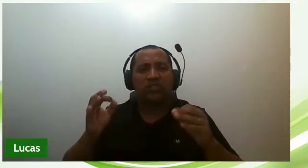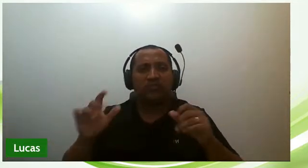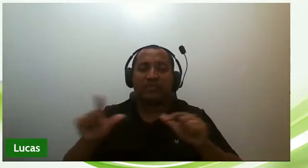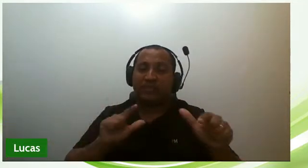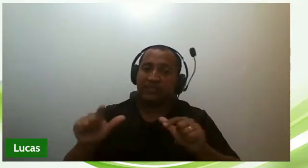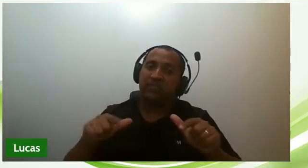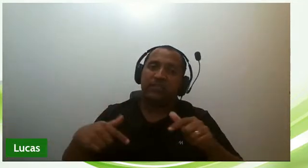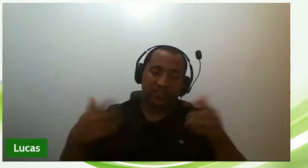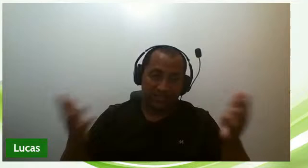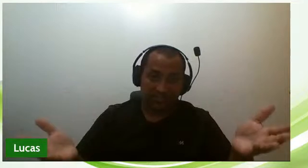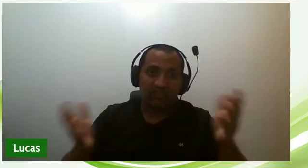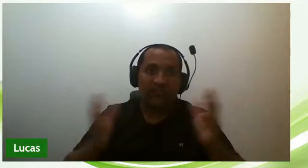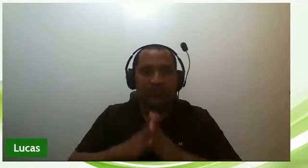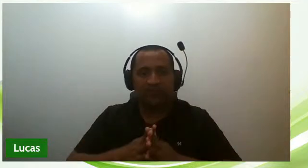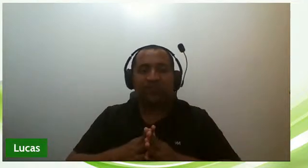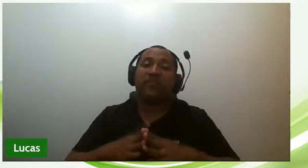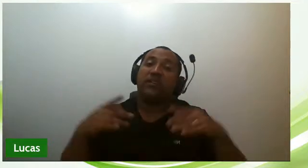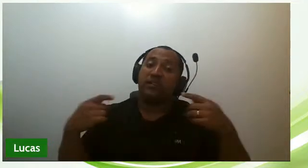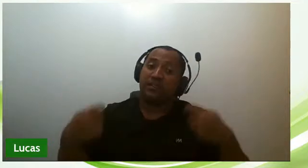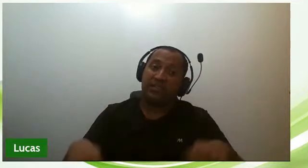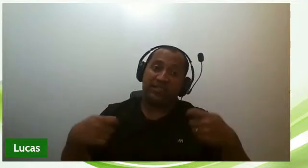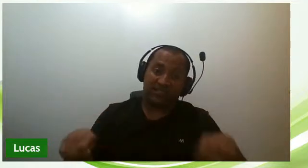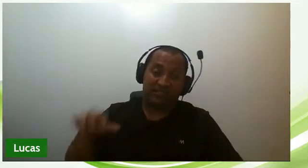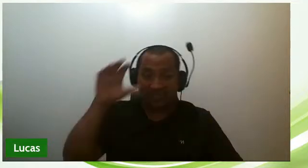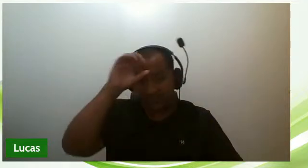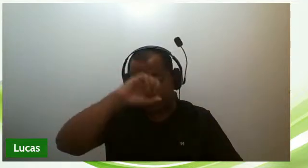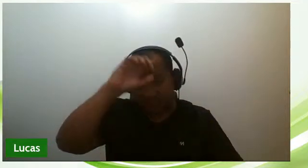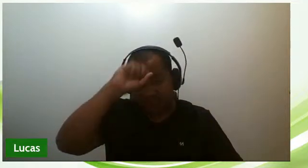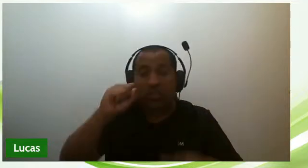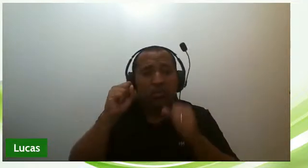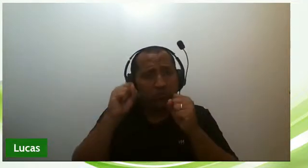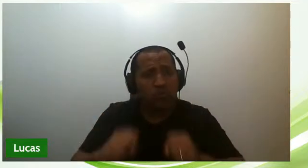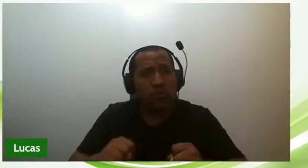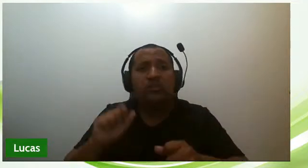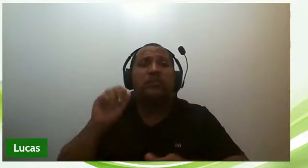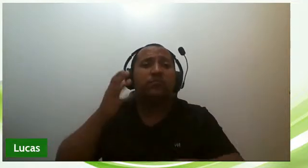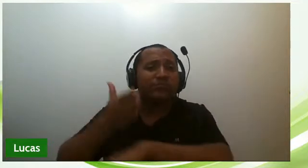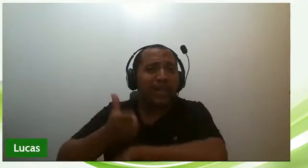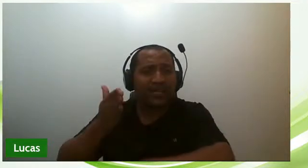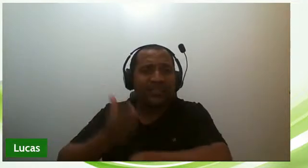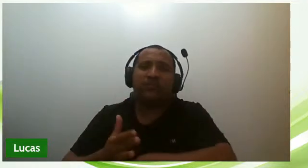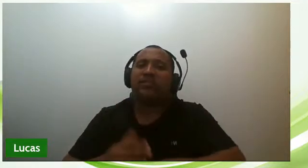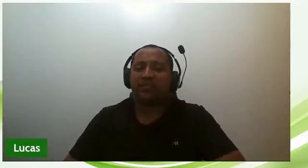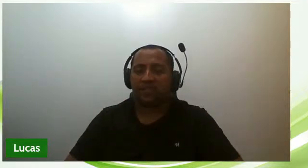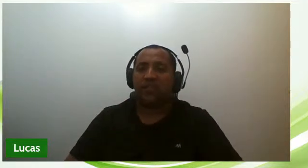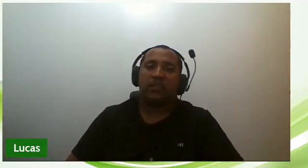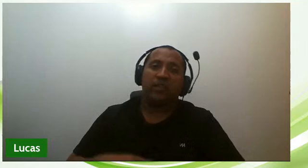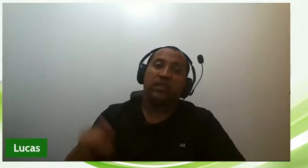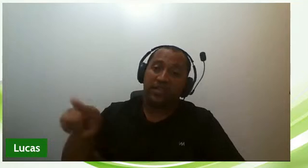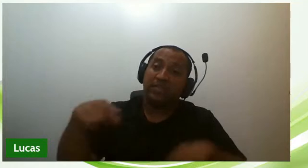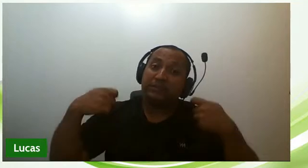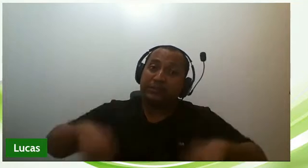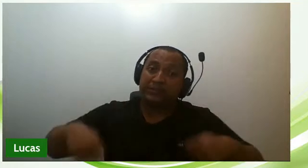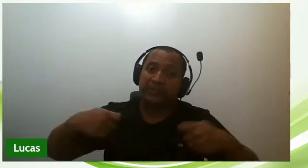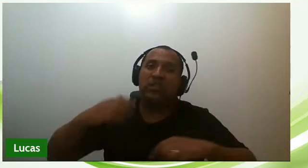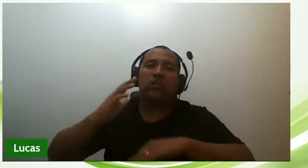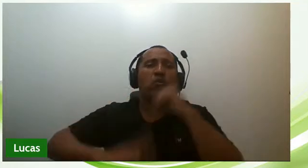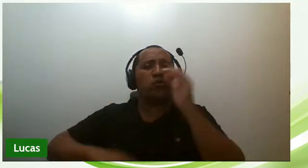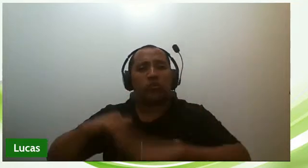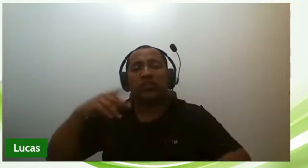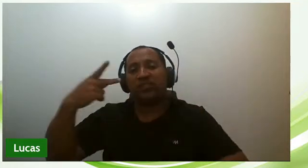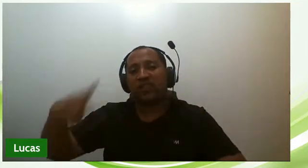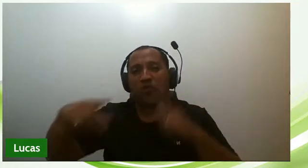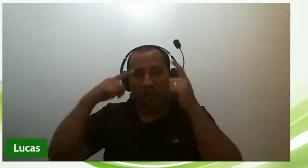Então, para isso, ele precisa aprender que ele pode fazer parte, ele deve fazer parte da construção do seu próprio